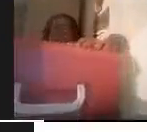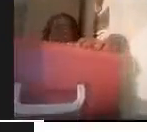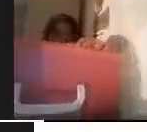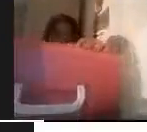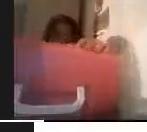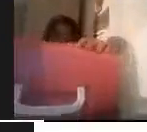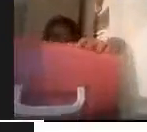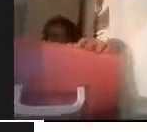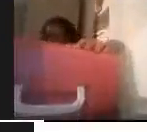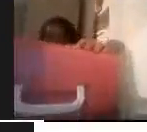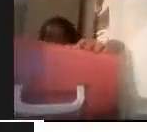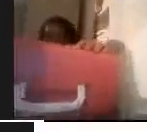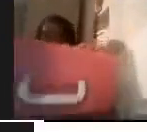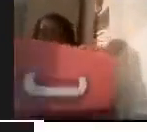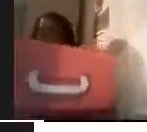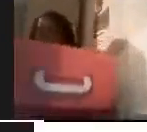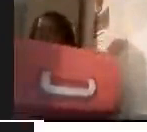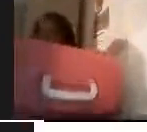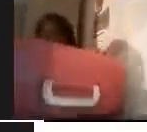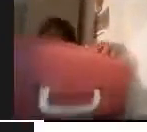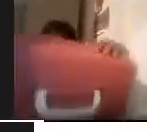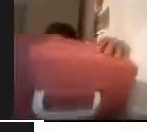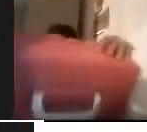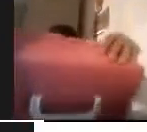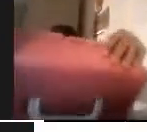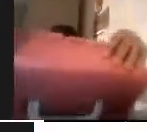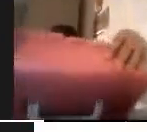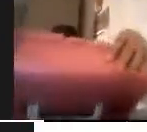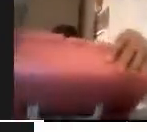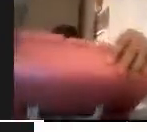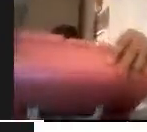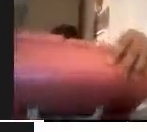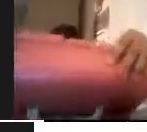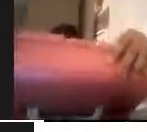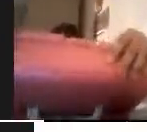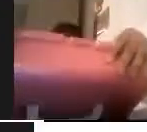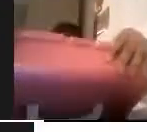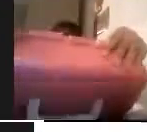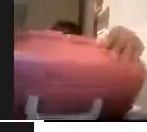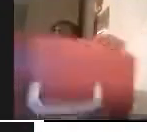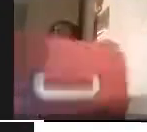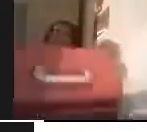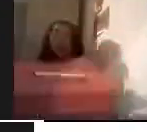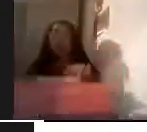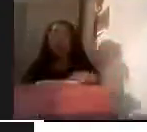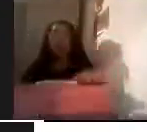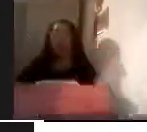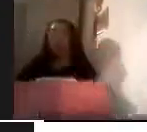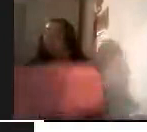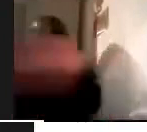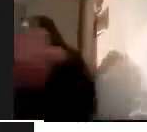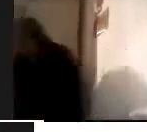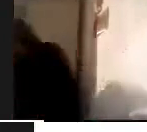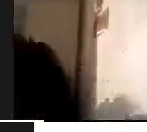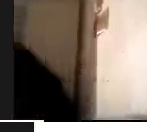20, eu acho. É bem menos, né? Pode variar entre 20 e 30. Se o bebê for 34, 40 semanas, um pouquinho